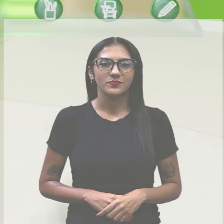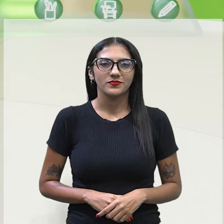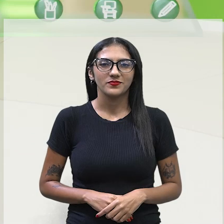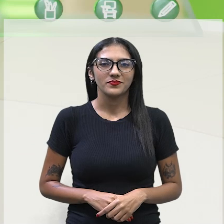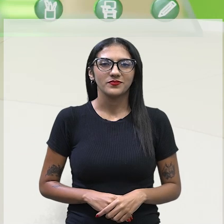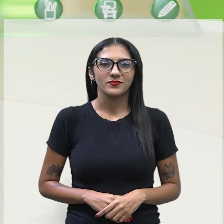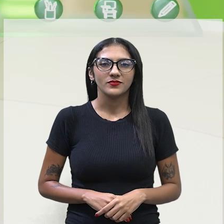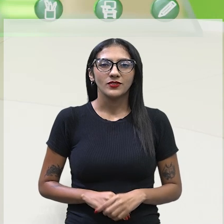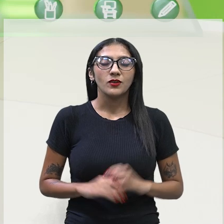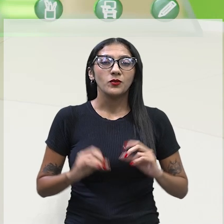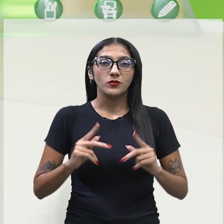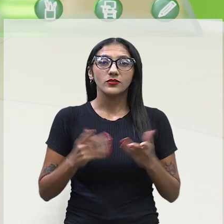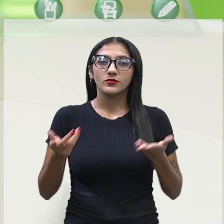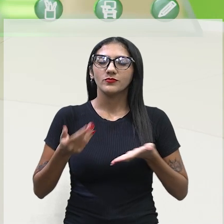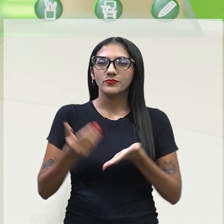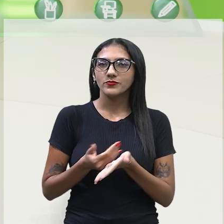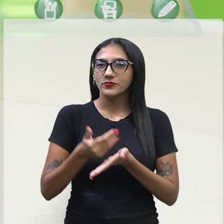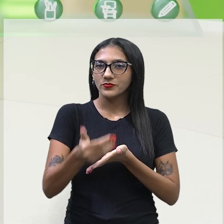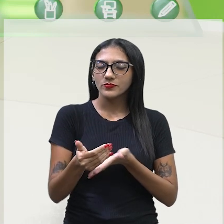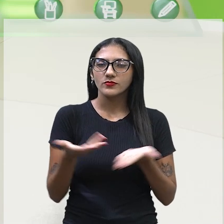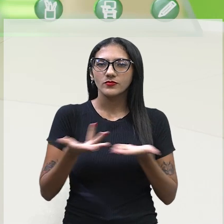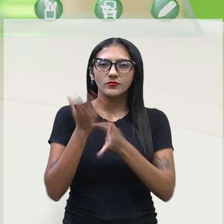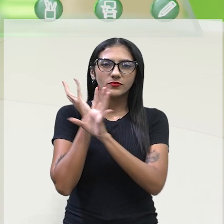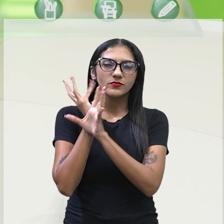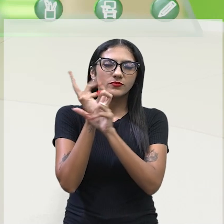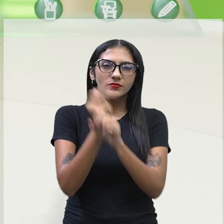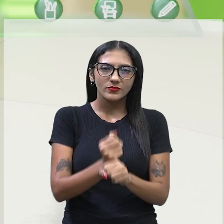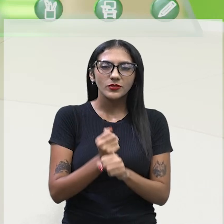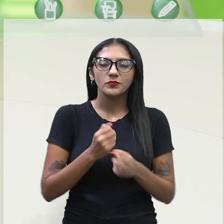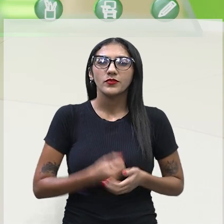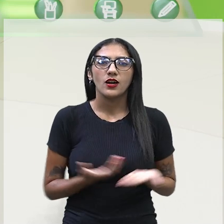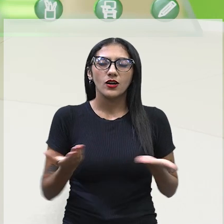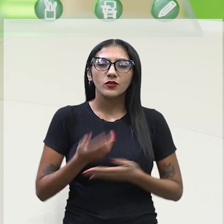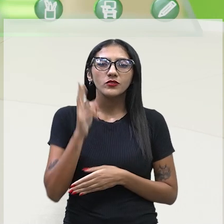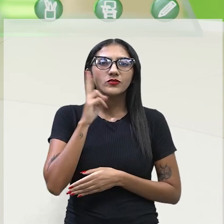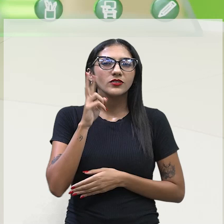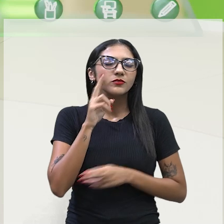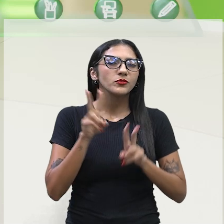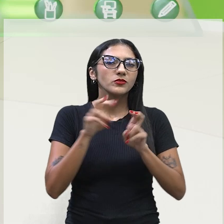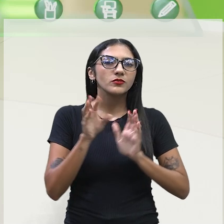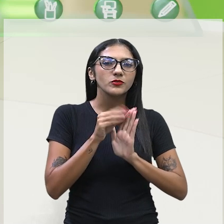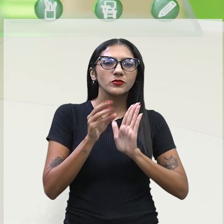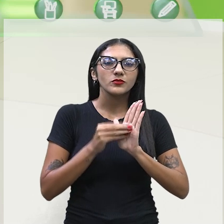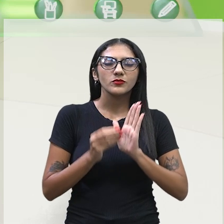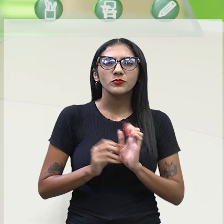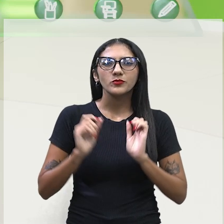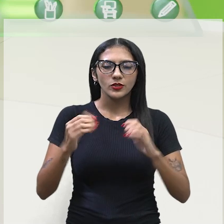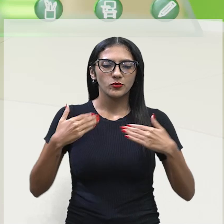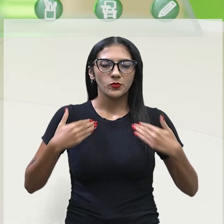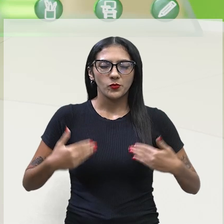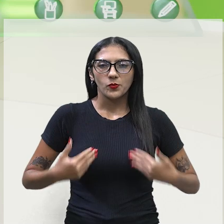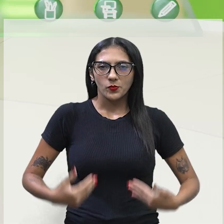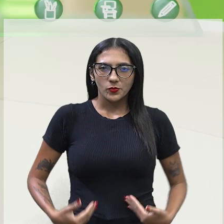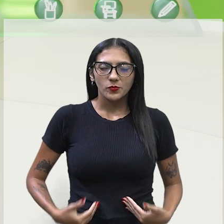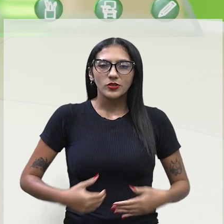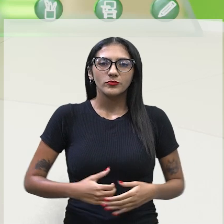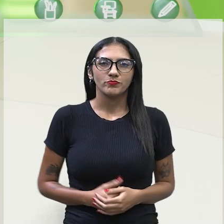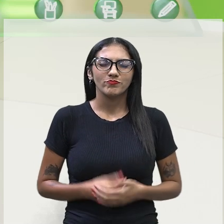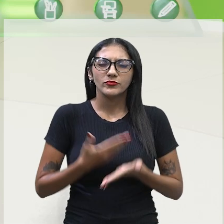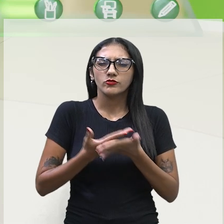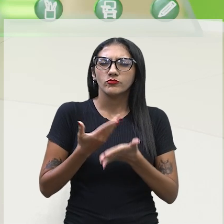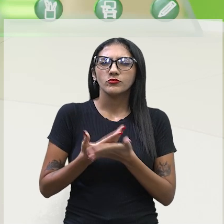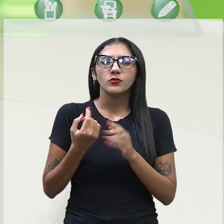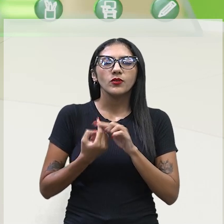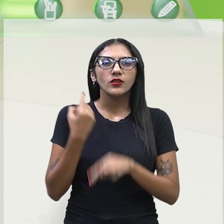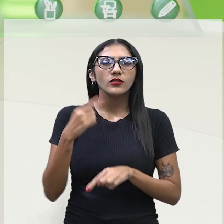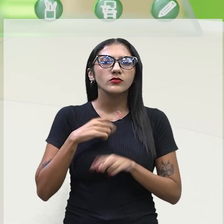Muito bem, para nós iniciarmos a nossa revisão, vamos começar aí pelo assunto do corpo humano. Nós estudamos um pouquinho aí